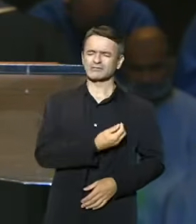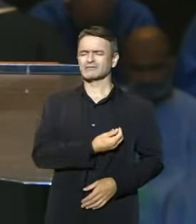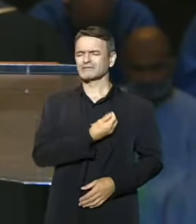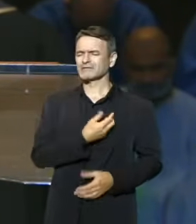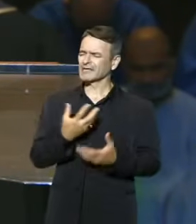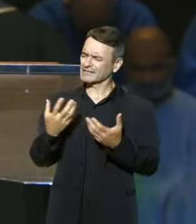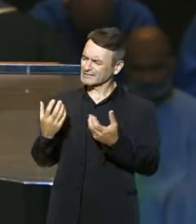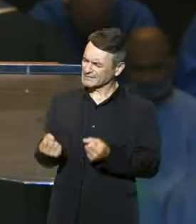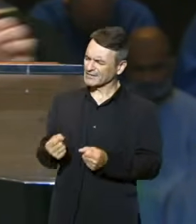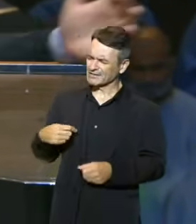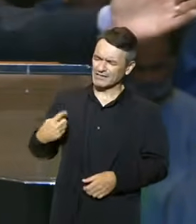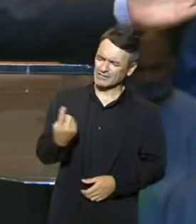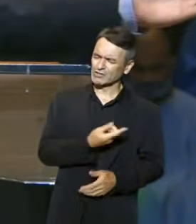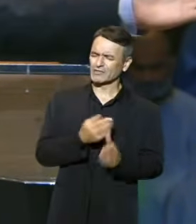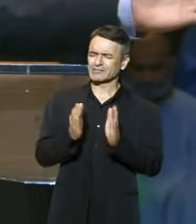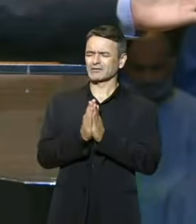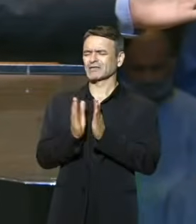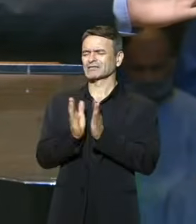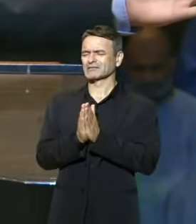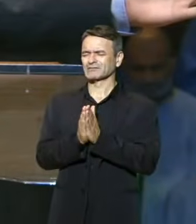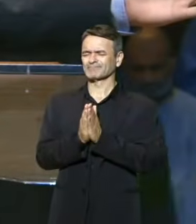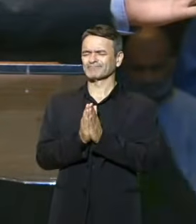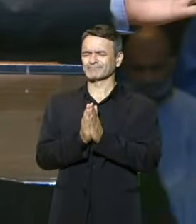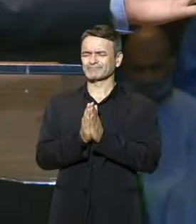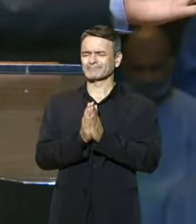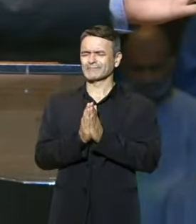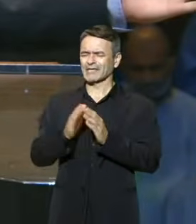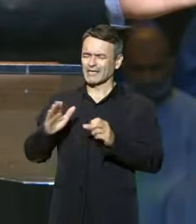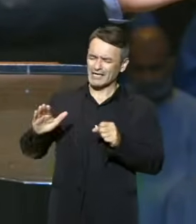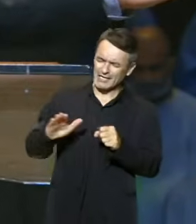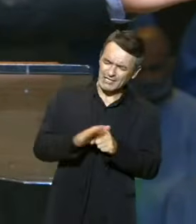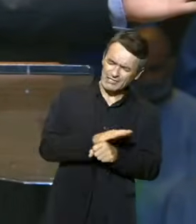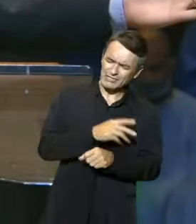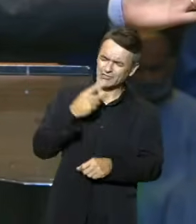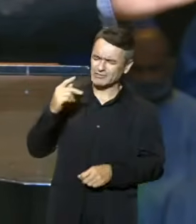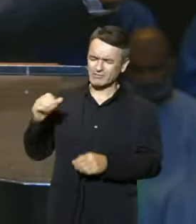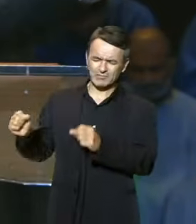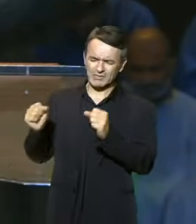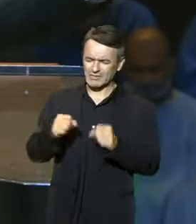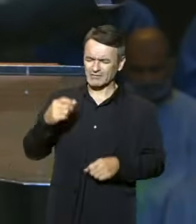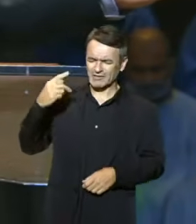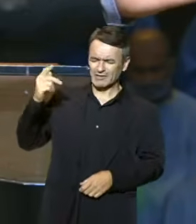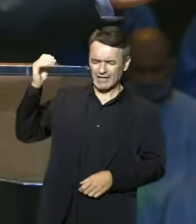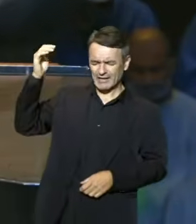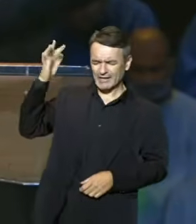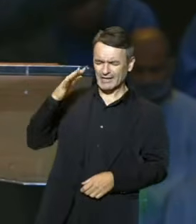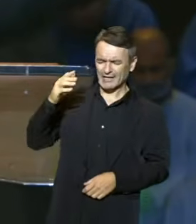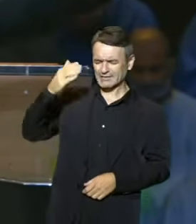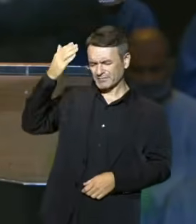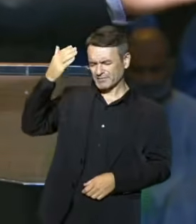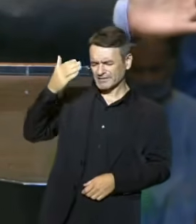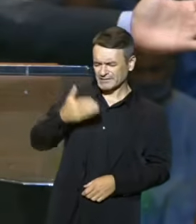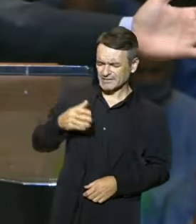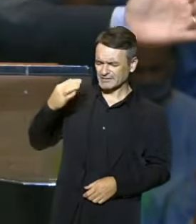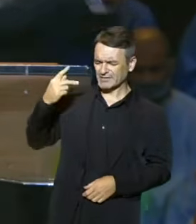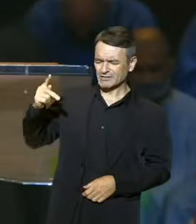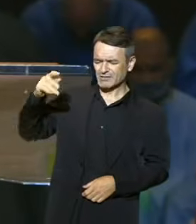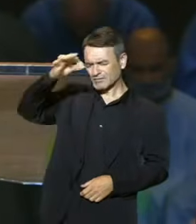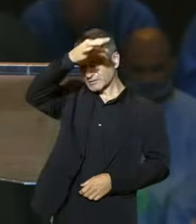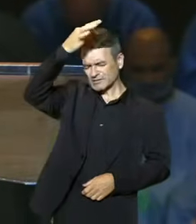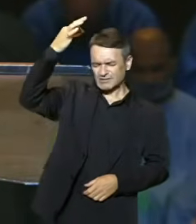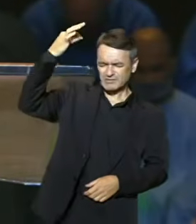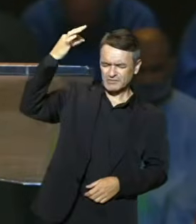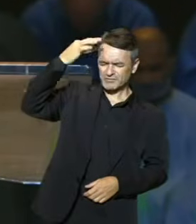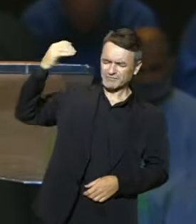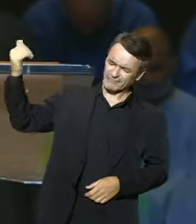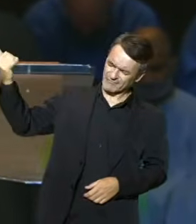nossa oração, nos enche com o teu poder, com a tua graça, com a tua presença, com o teu espírito,